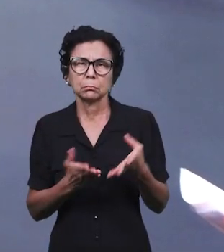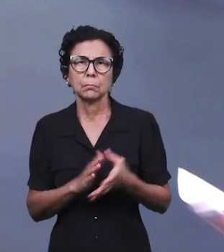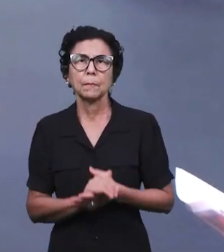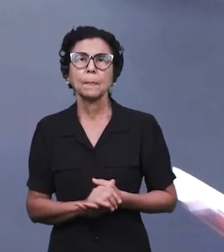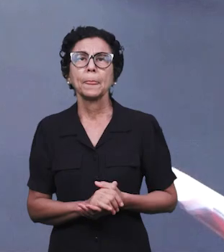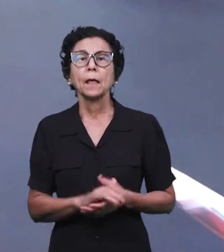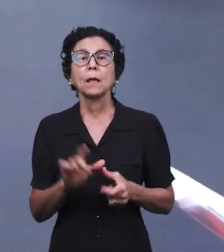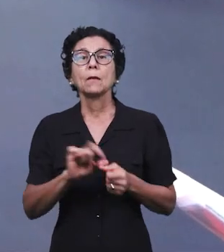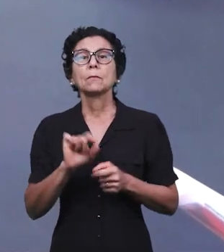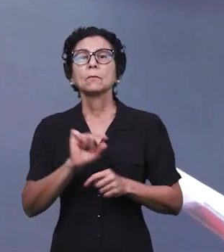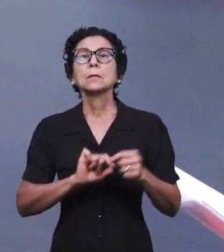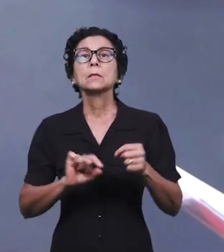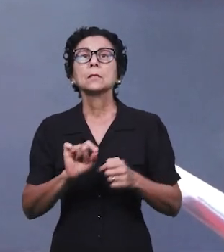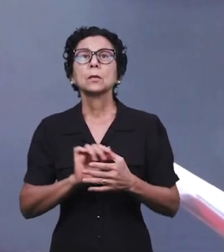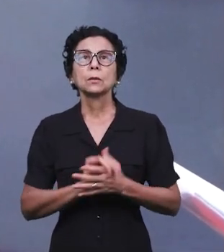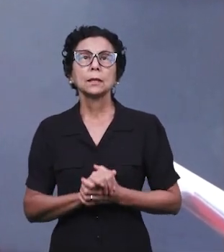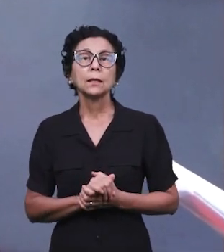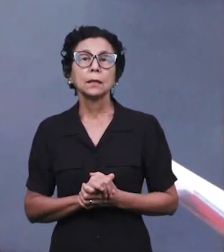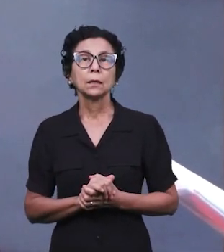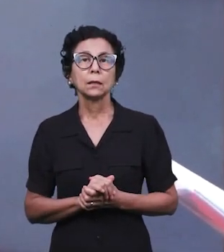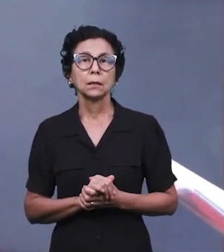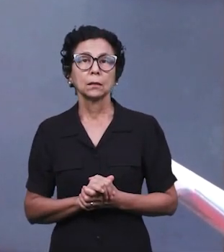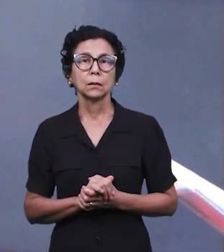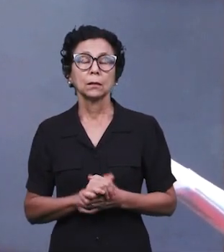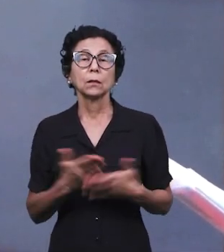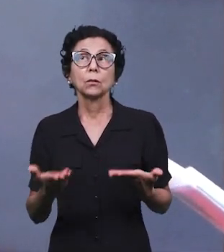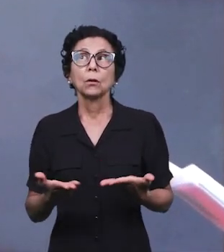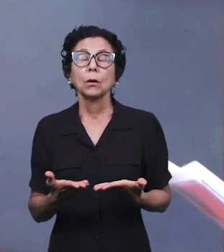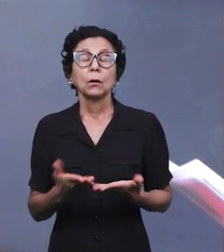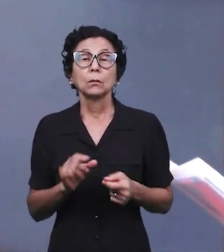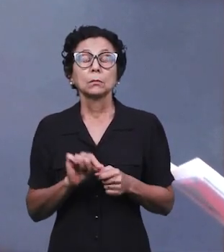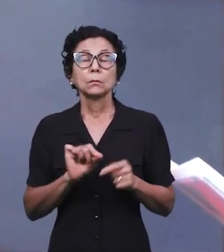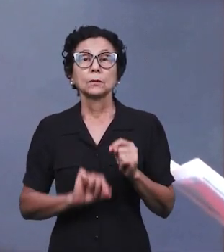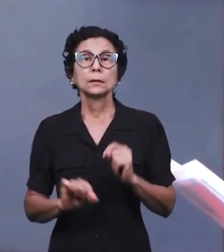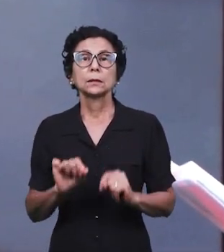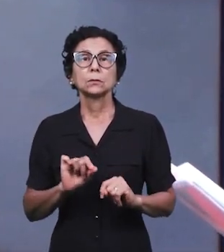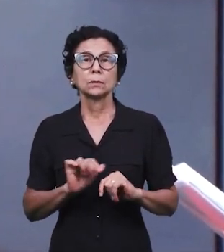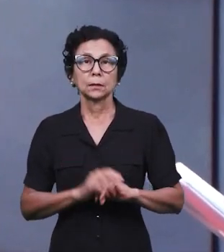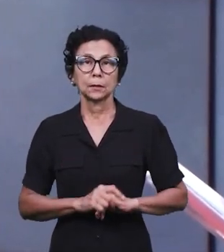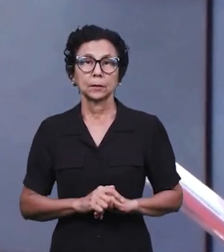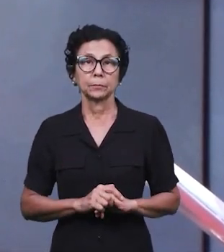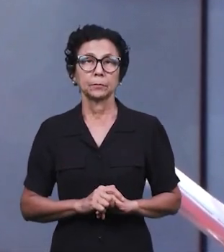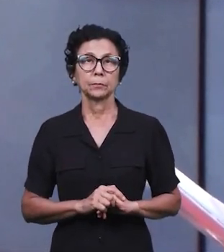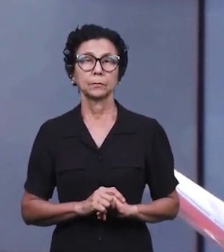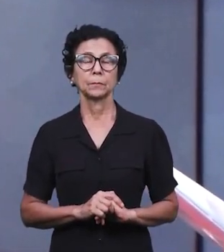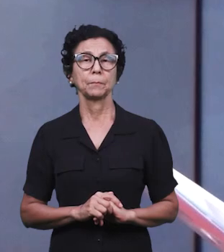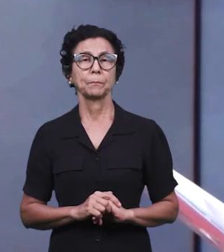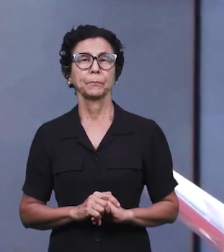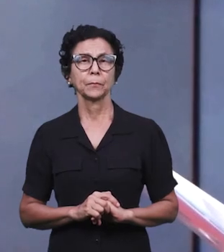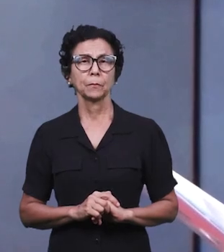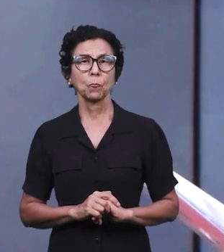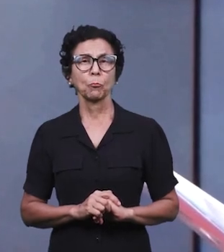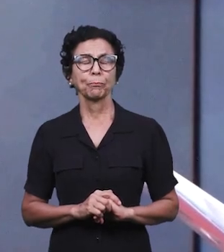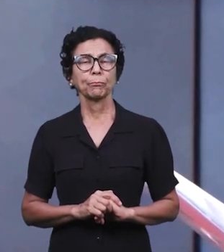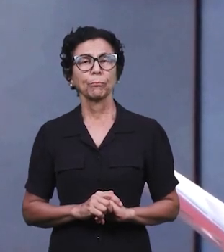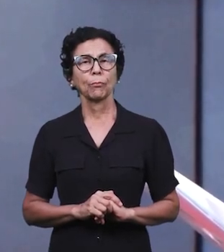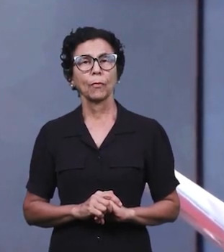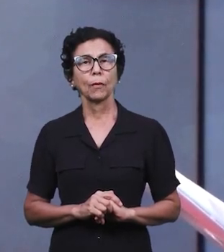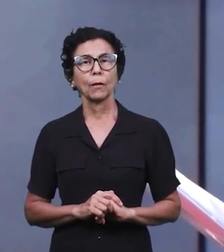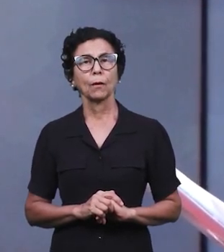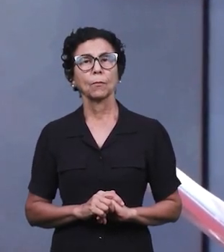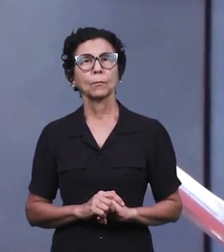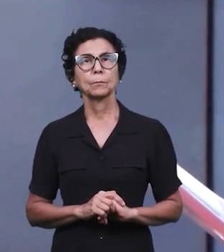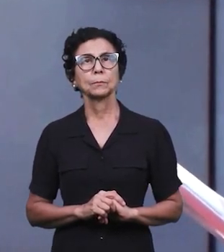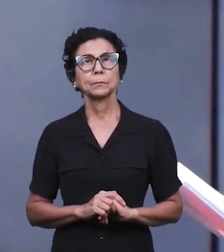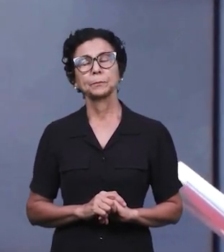fazemos assim? Numa situação dessa, nós fazemos um procedimento que é simples, que é chamado